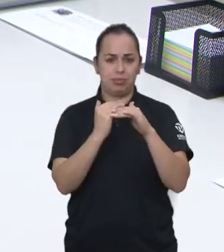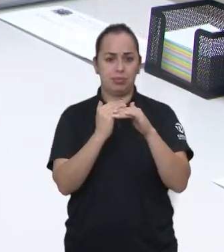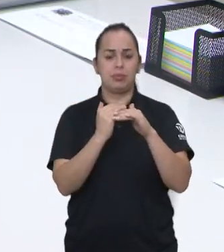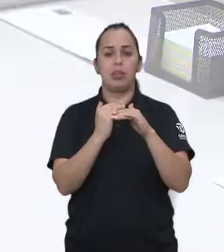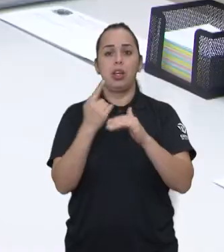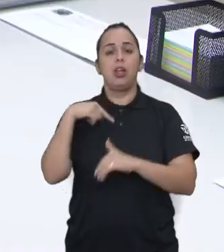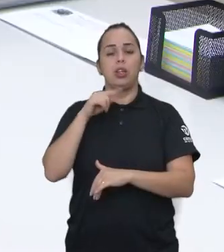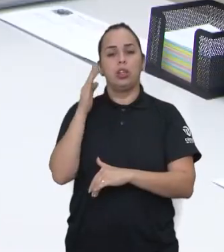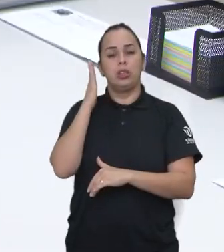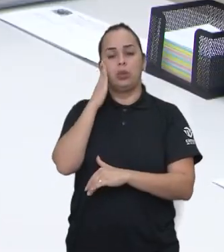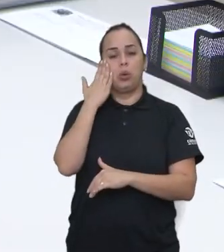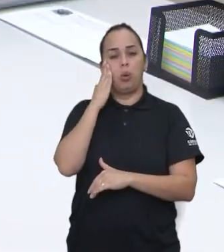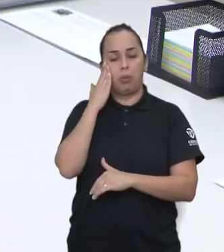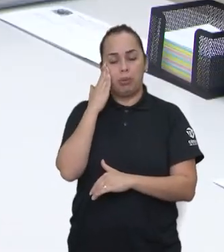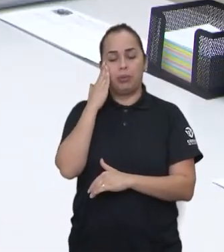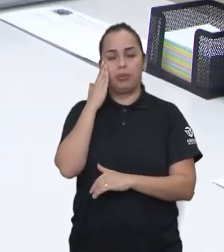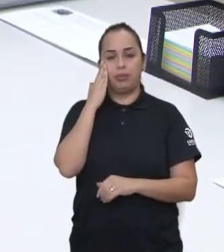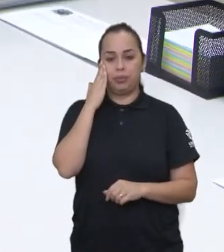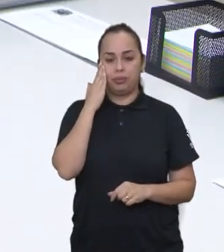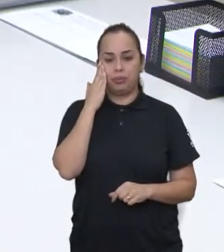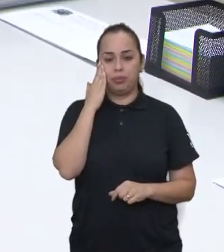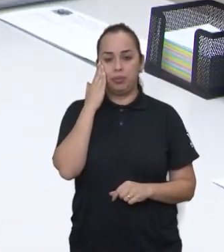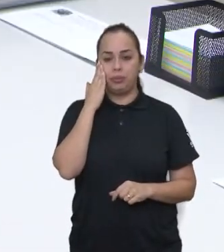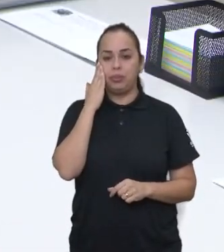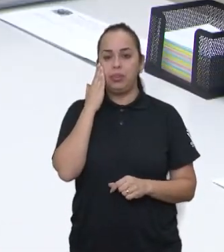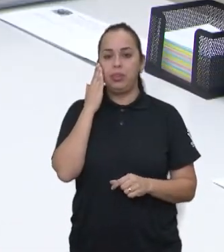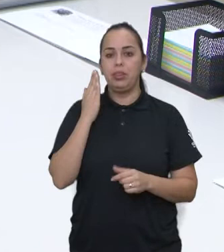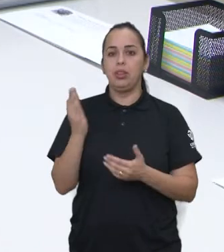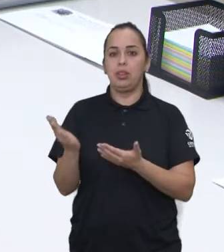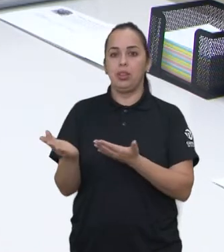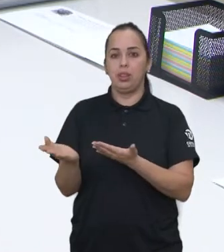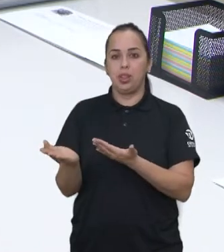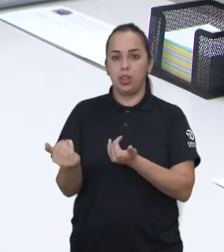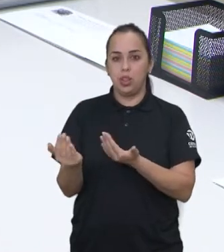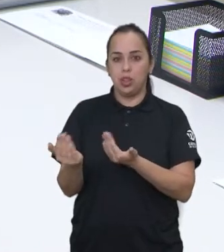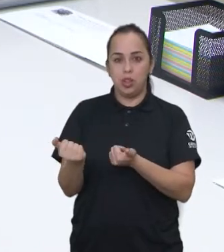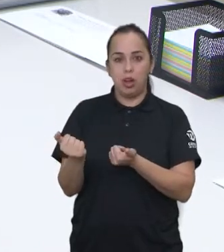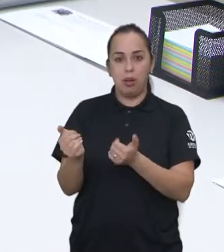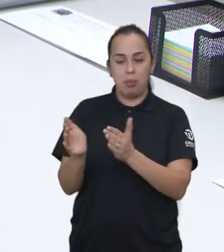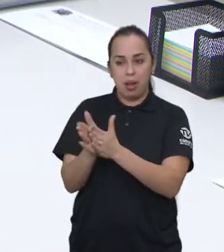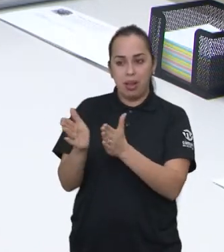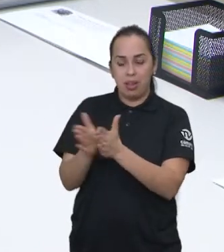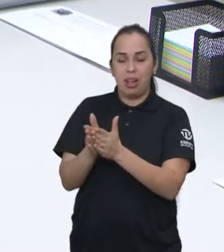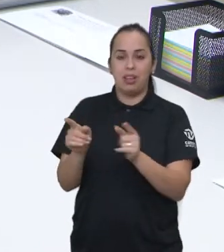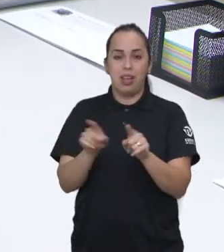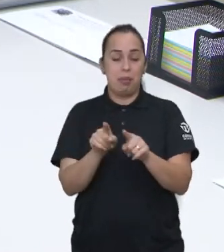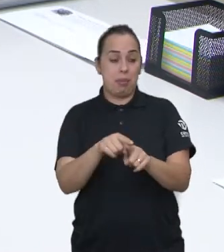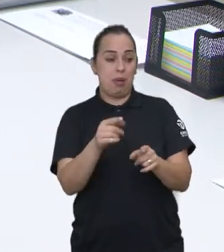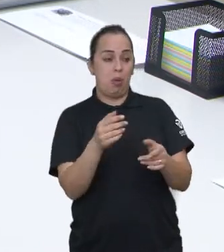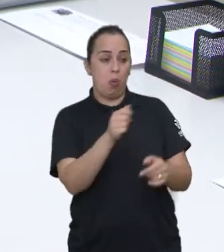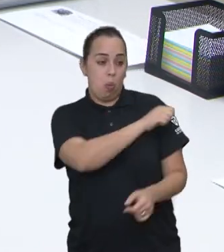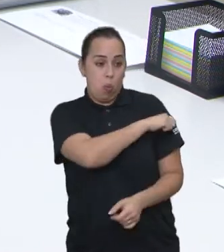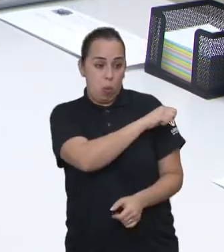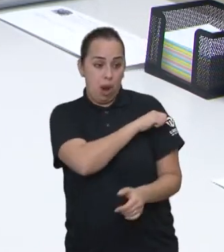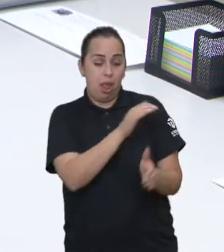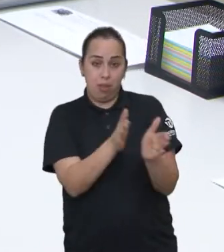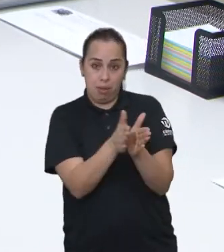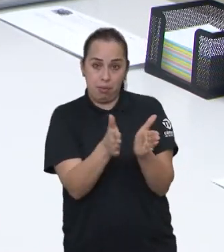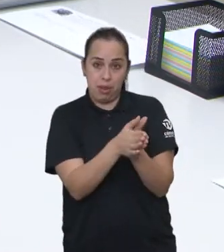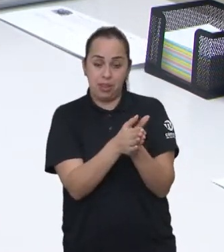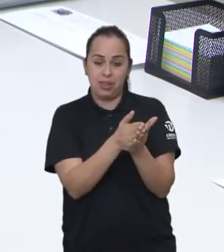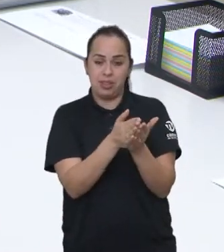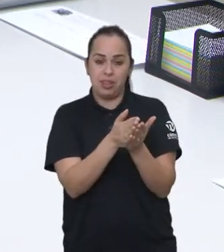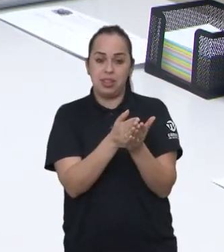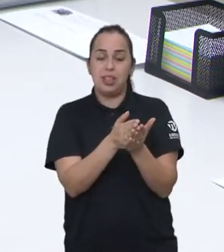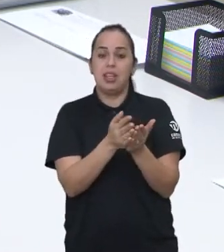igualdade de condições nós entendemos que o jovem de baixa renda e o estudante de